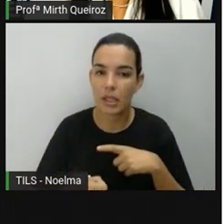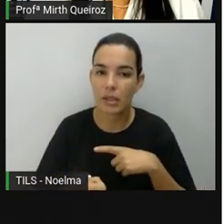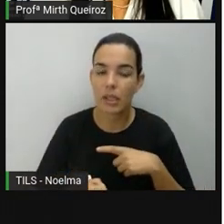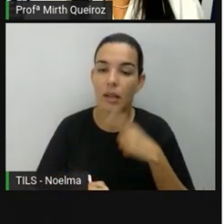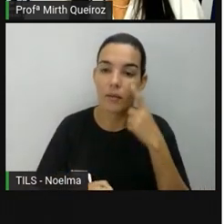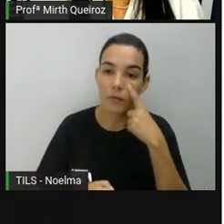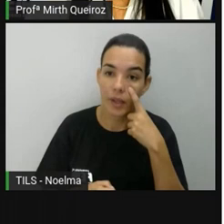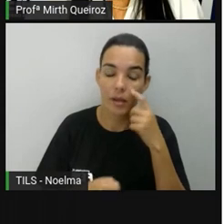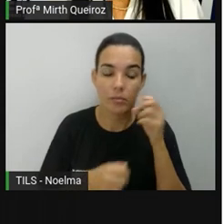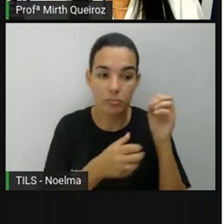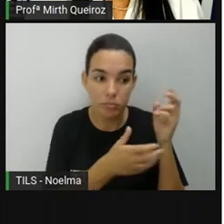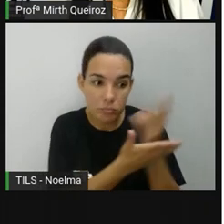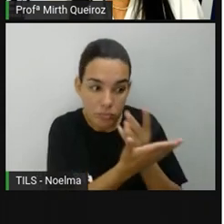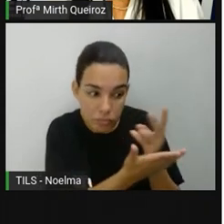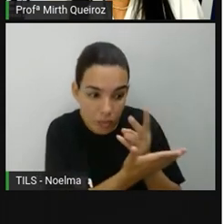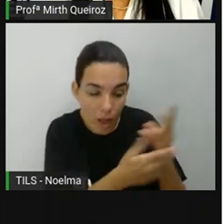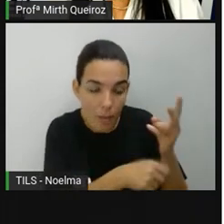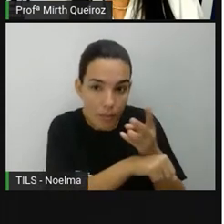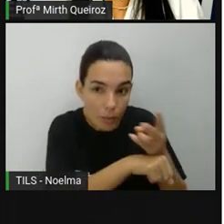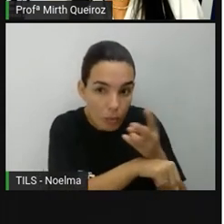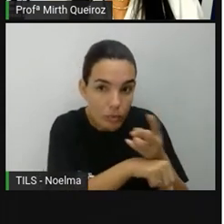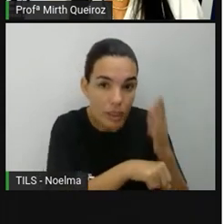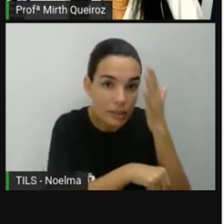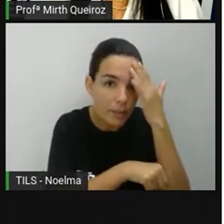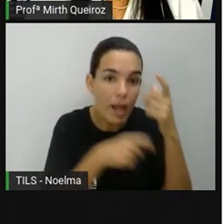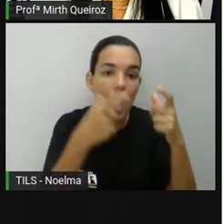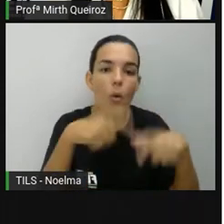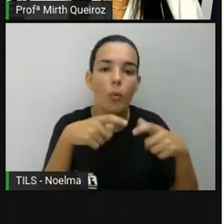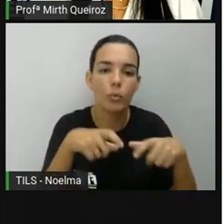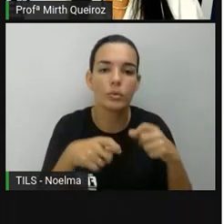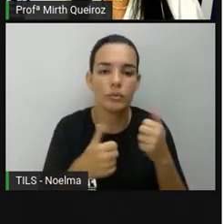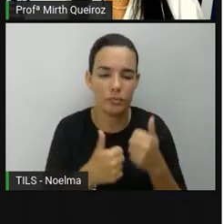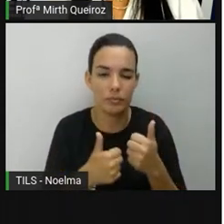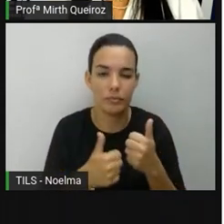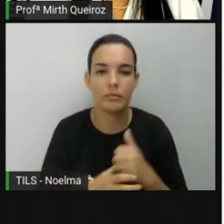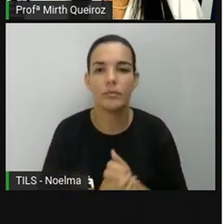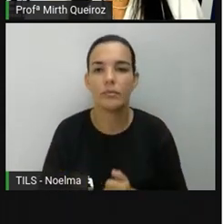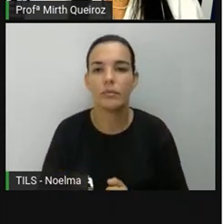verdadeira e não passe adiante correntes de WhatsApp.